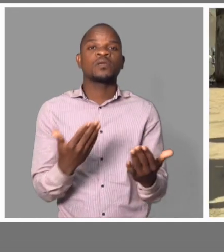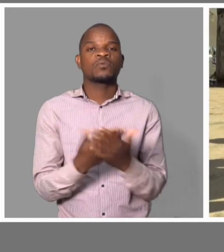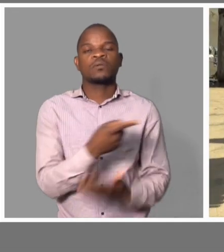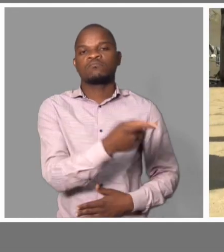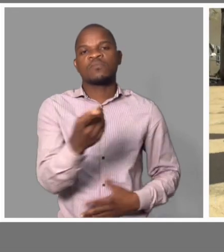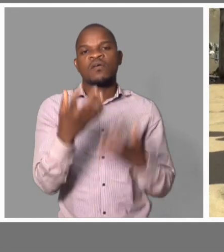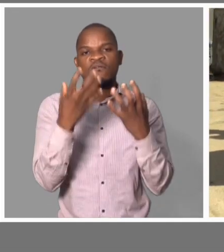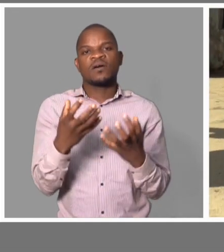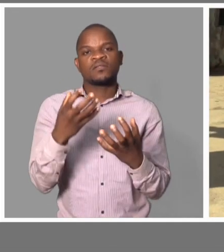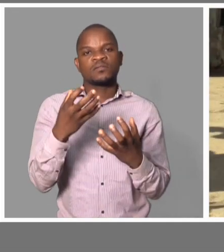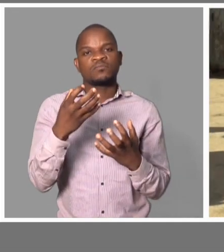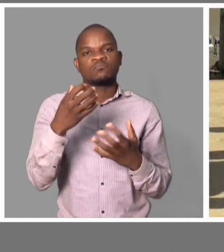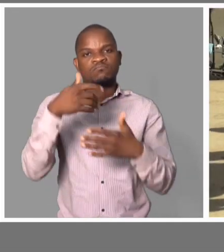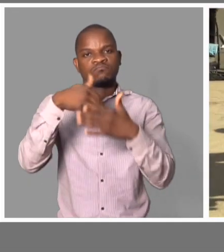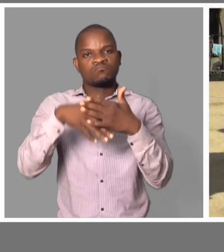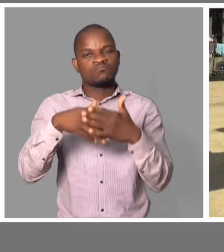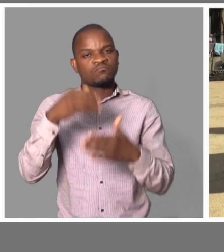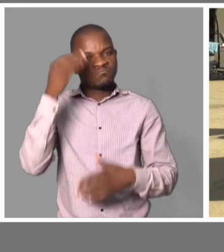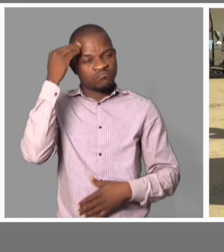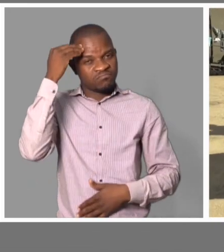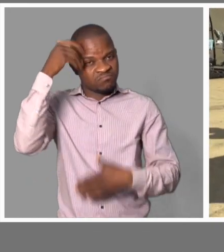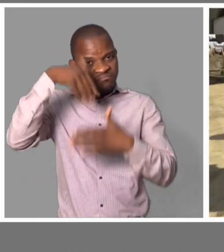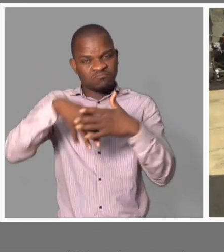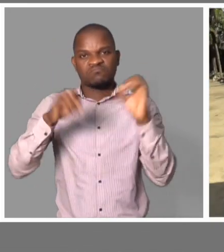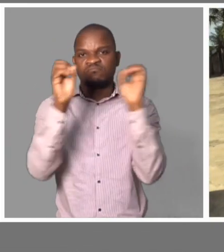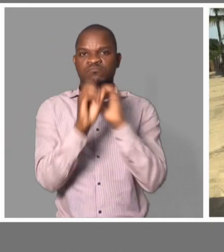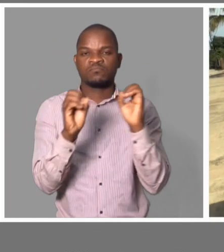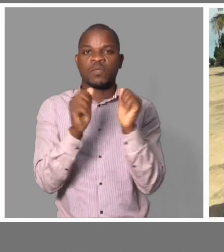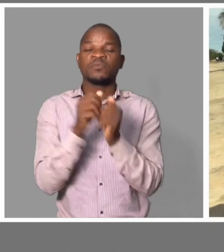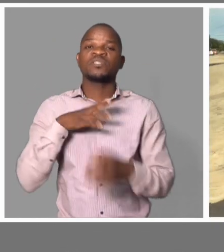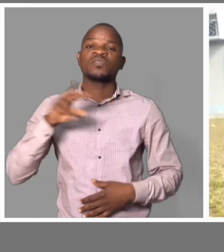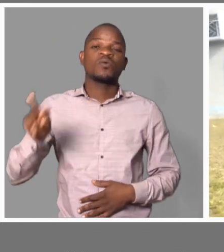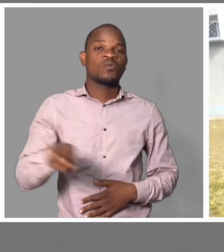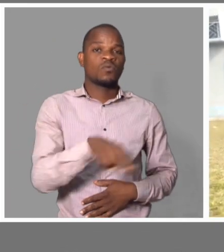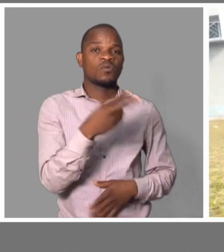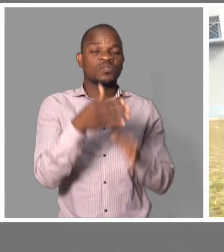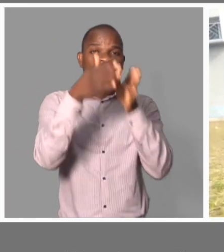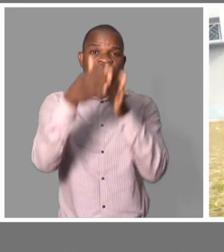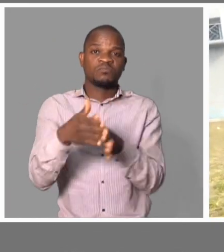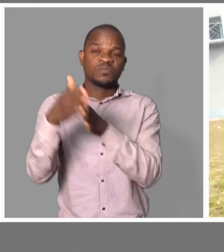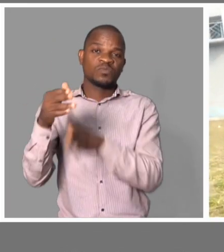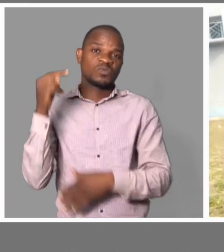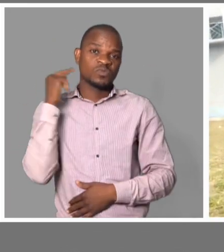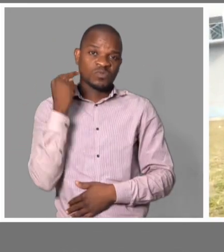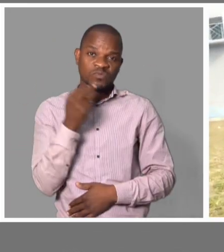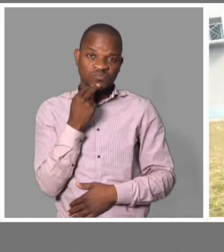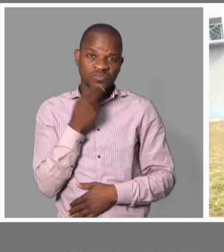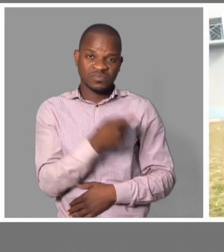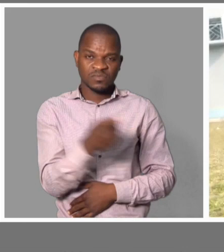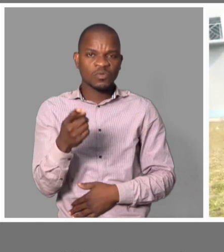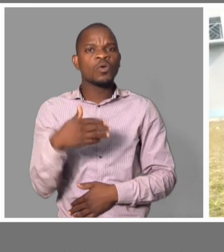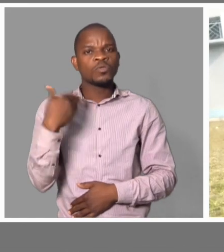conhecimento de como se querer comer. Acontece que outros surdos também têm situação de